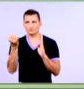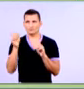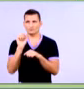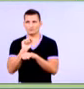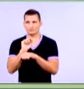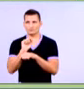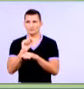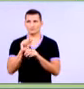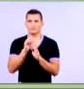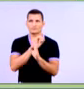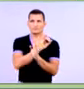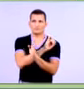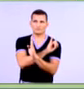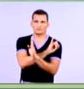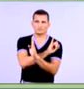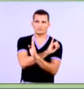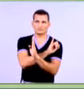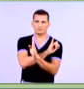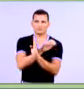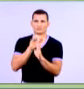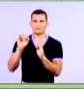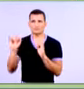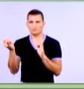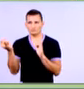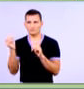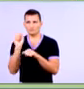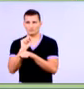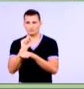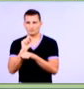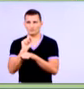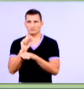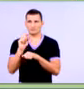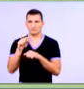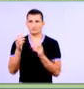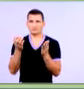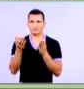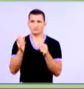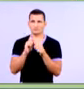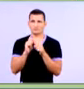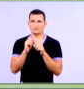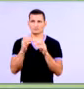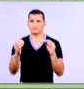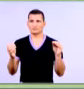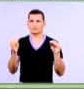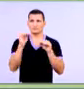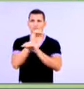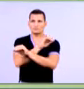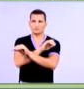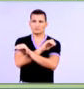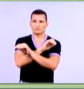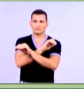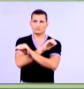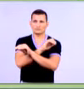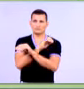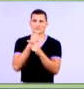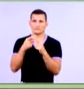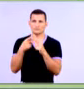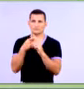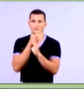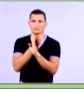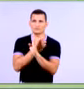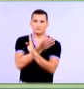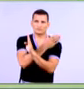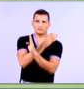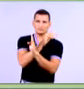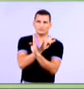Quando para o I e quando para o J, é o momento que eles fazem a troca. Por quê? Porque a ideia não é deixar os menores aqui e